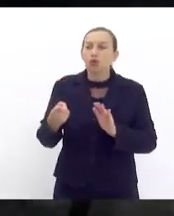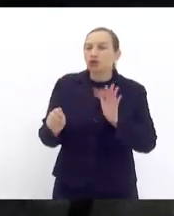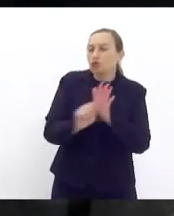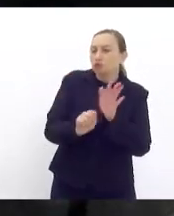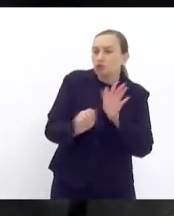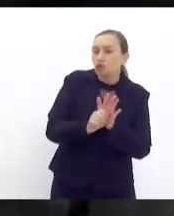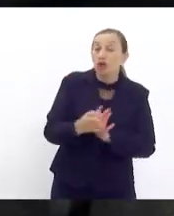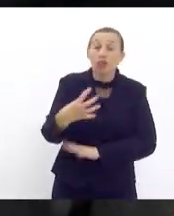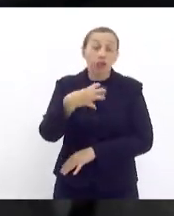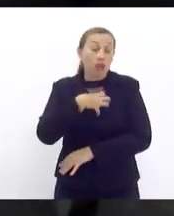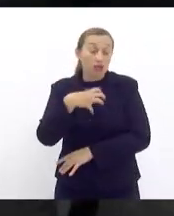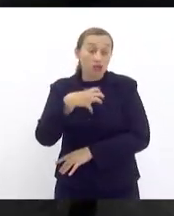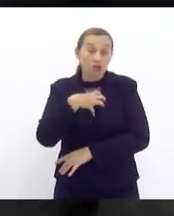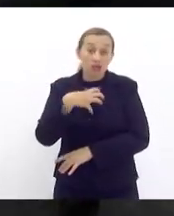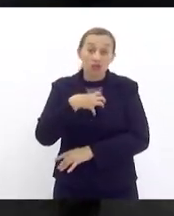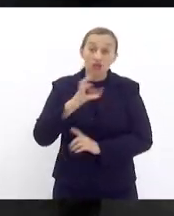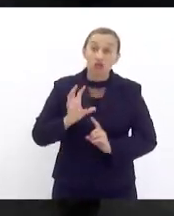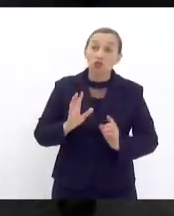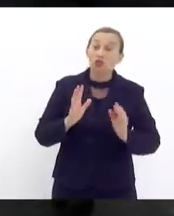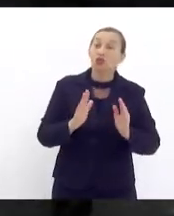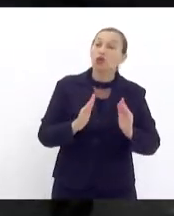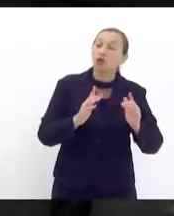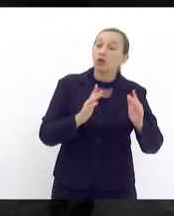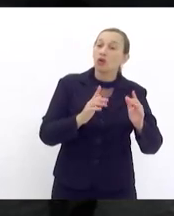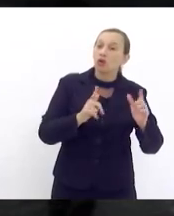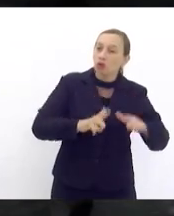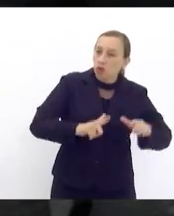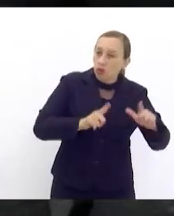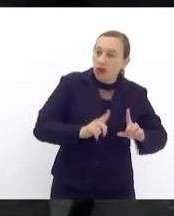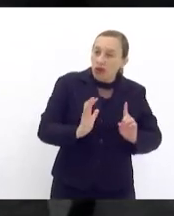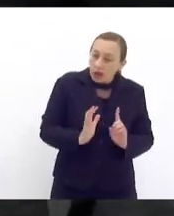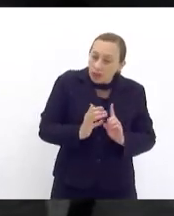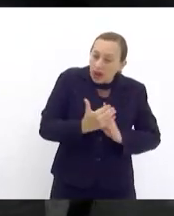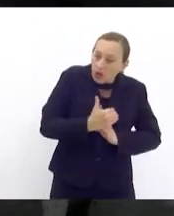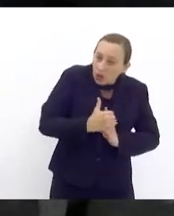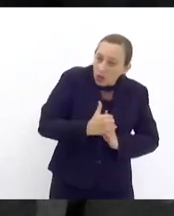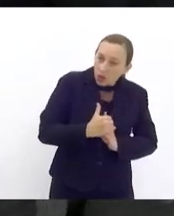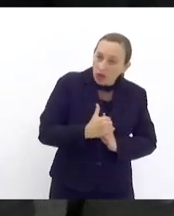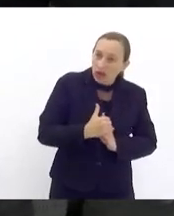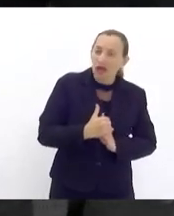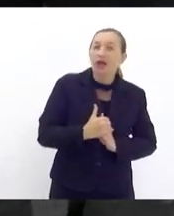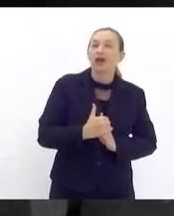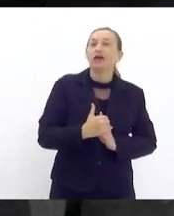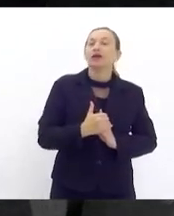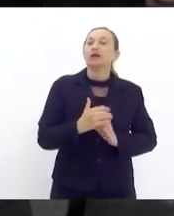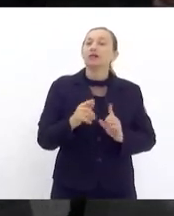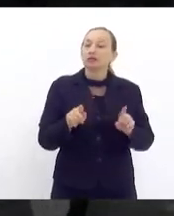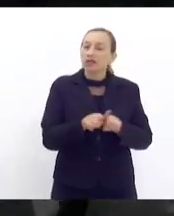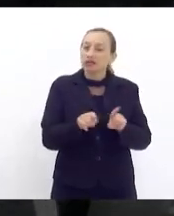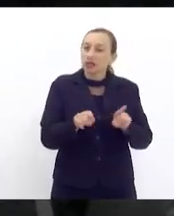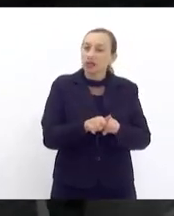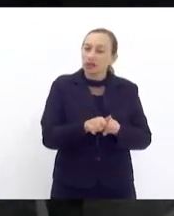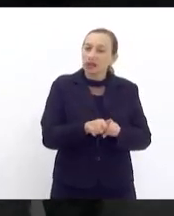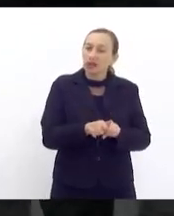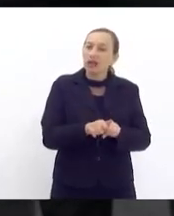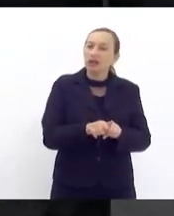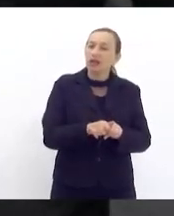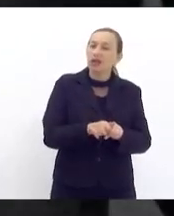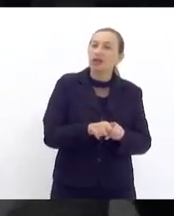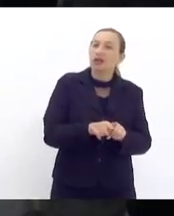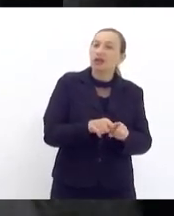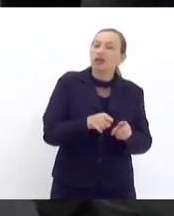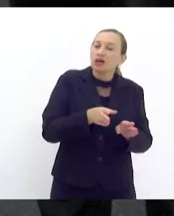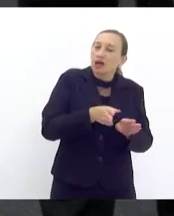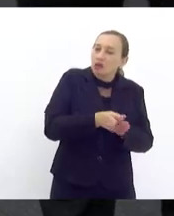Então nesse sentido O Abrigo também precisa não só acolher mas trazer essas especificidades que